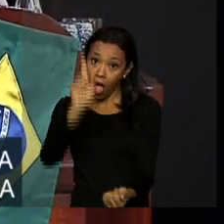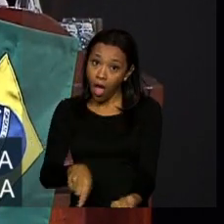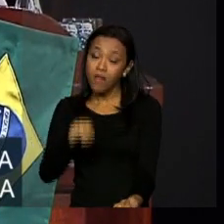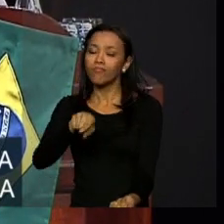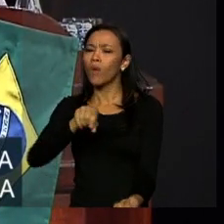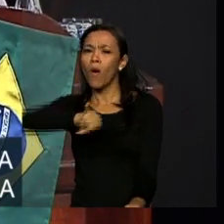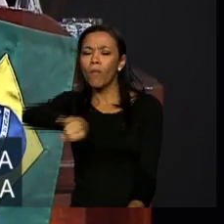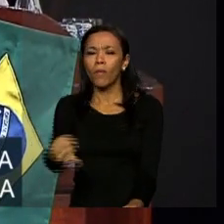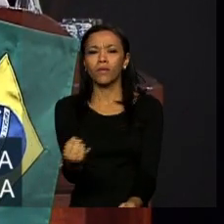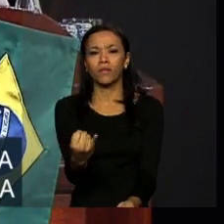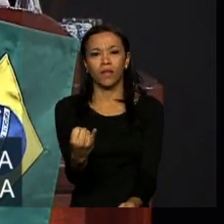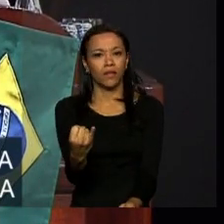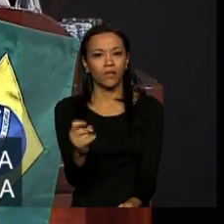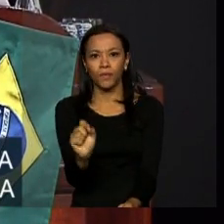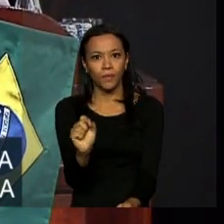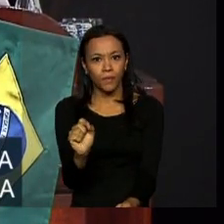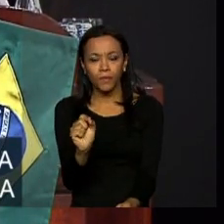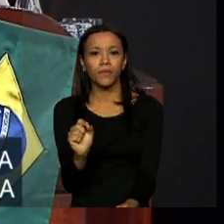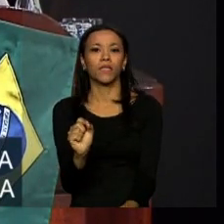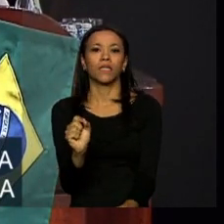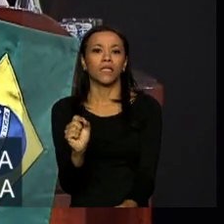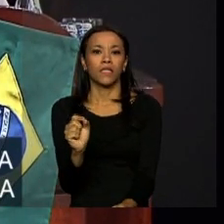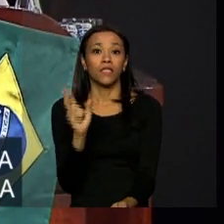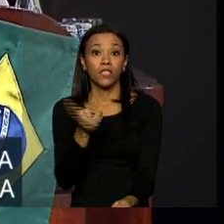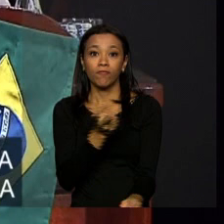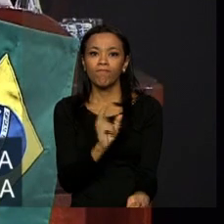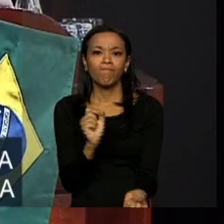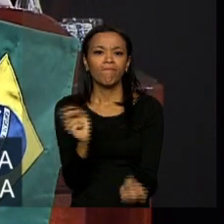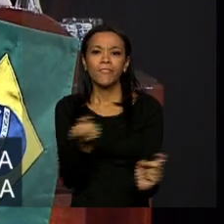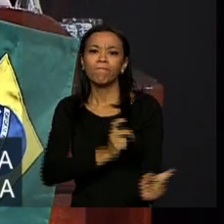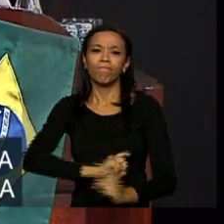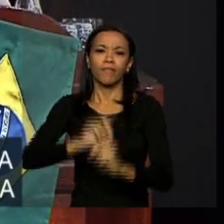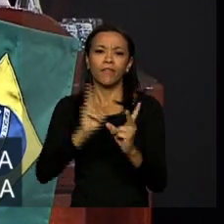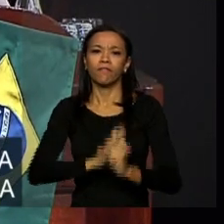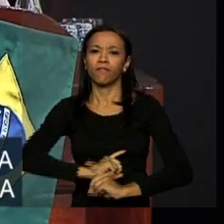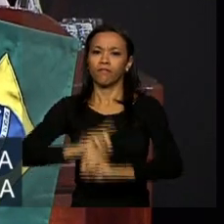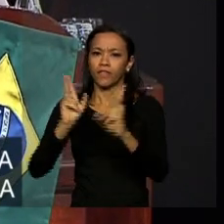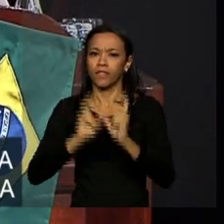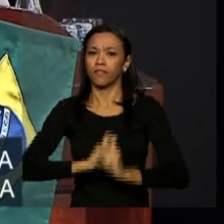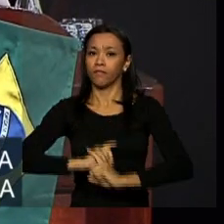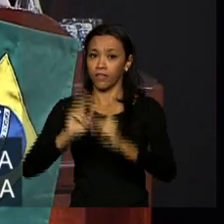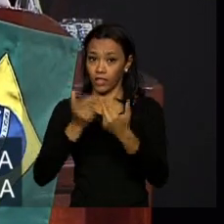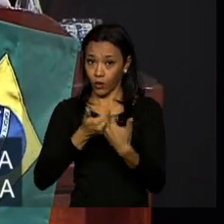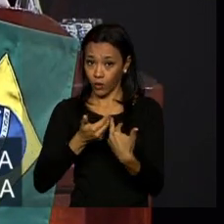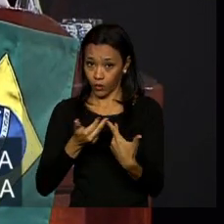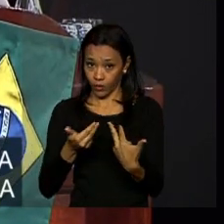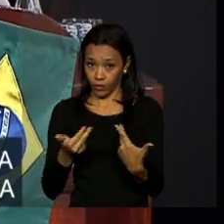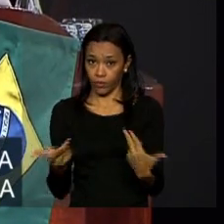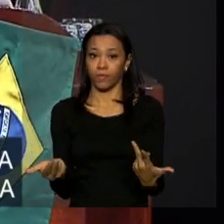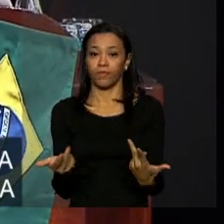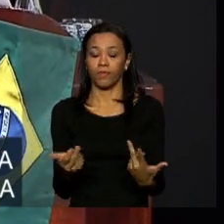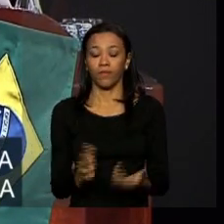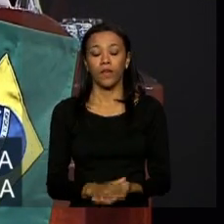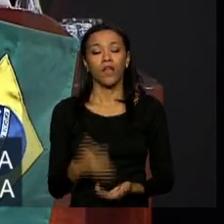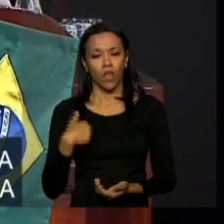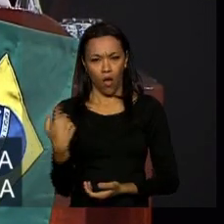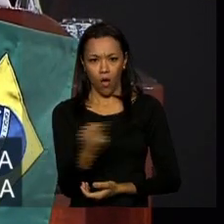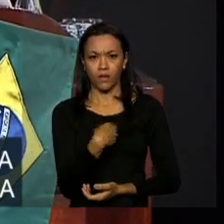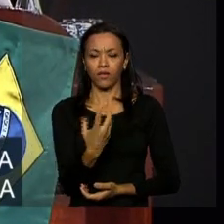aproveitarmos a capacidade de exportação que o país apresenta querem